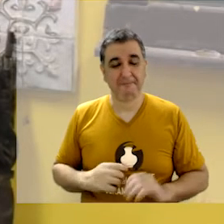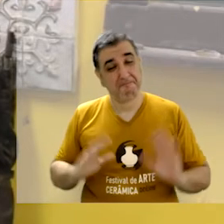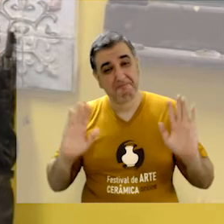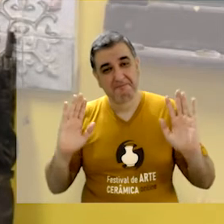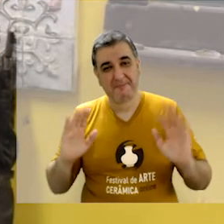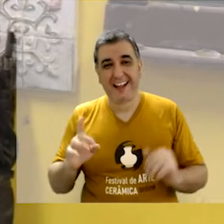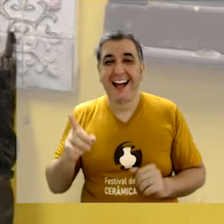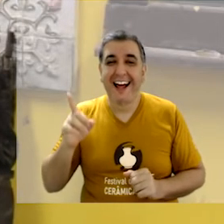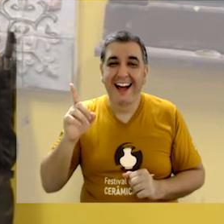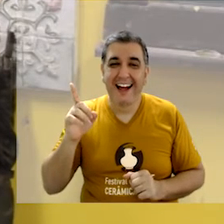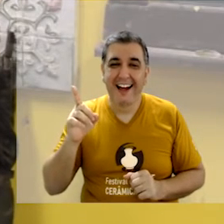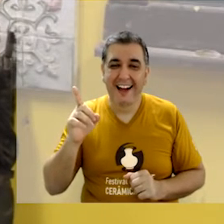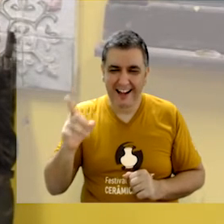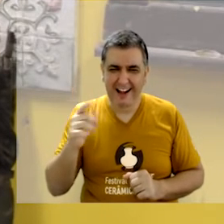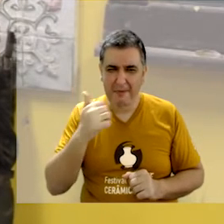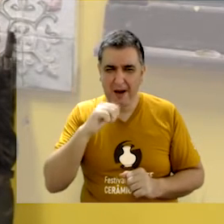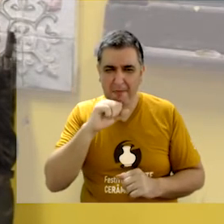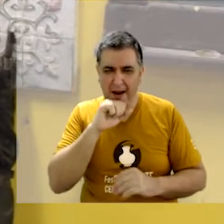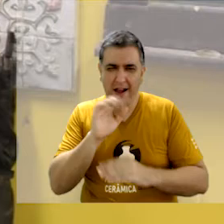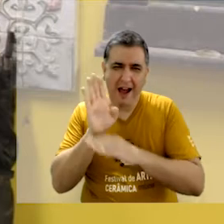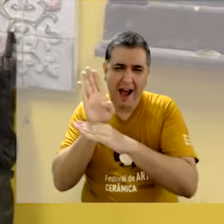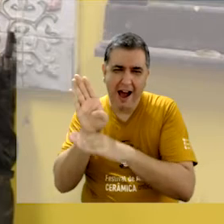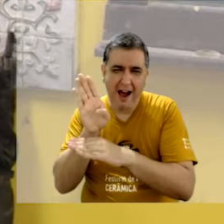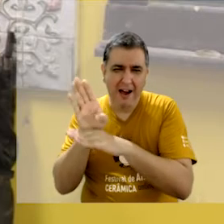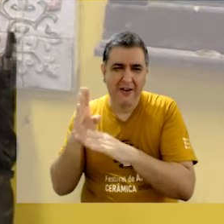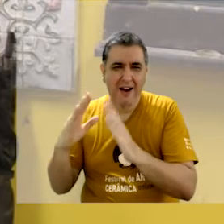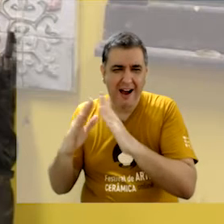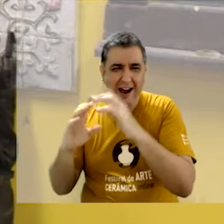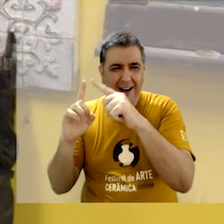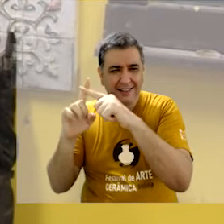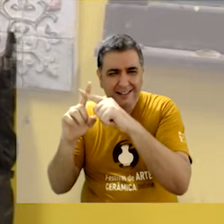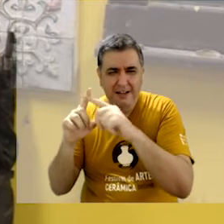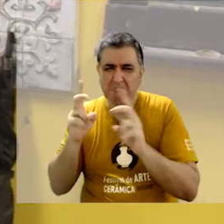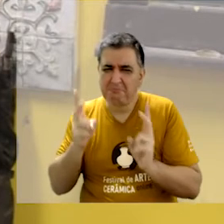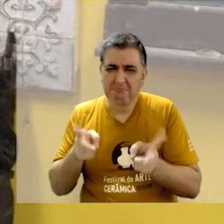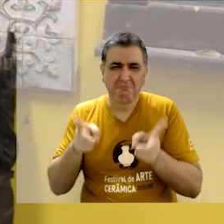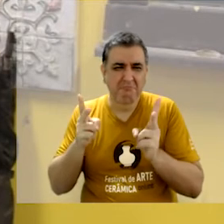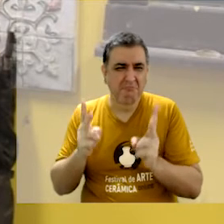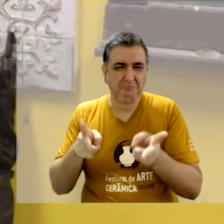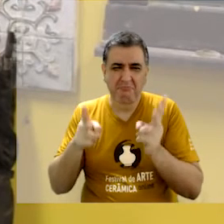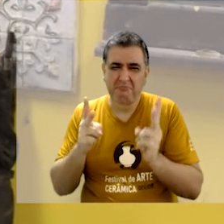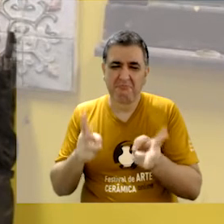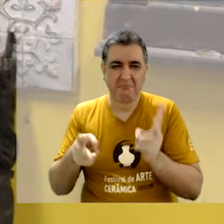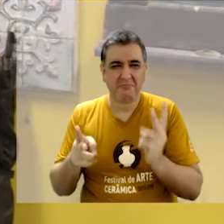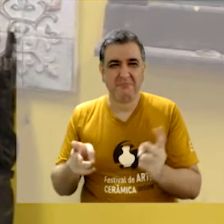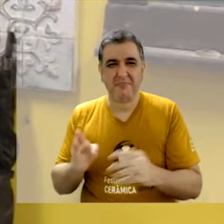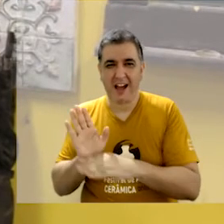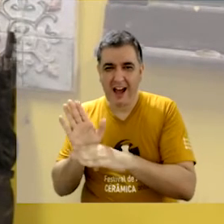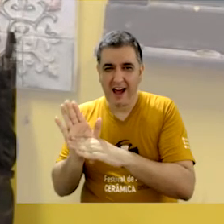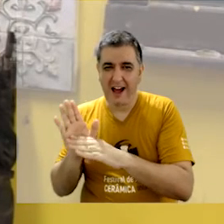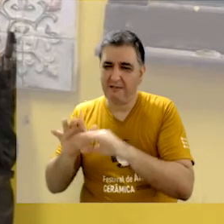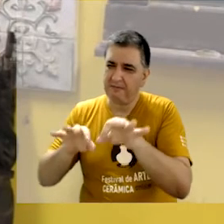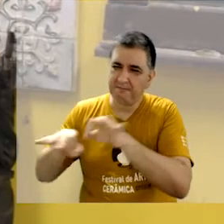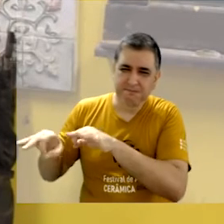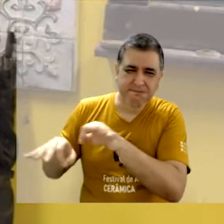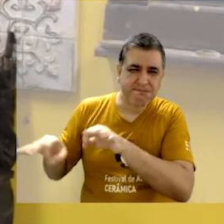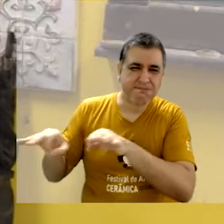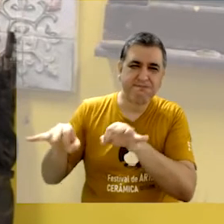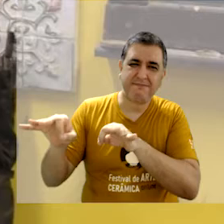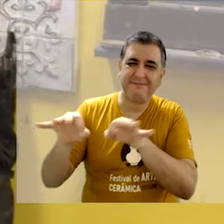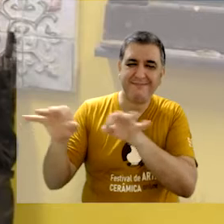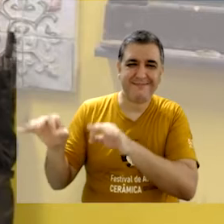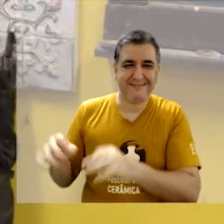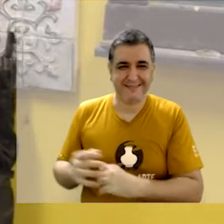altares, arrumava, ela estava sempre na frente de tudo na igreja, né? Então a minha memória